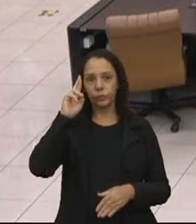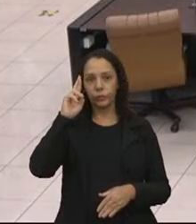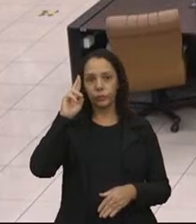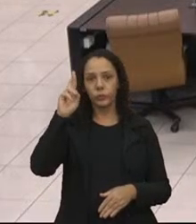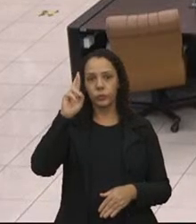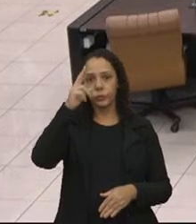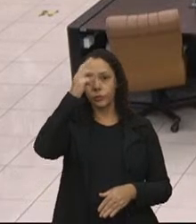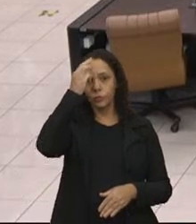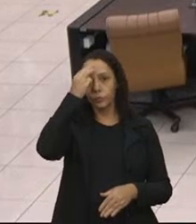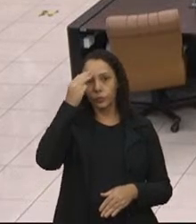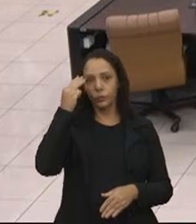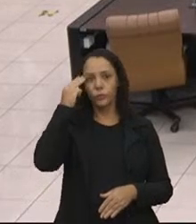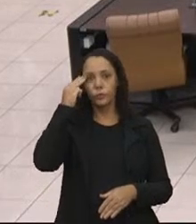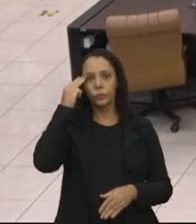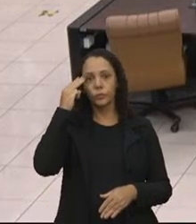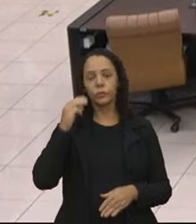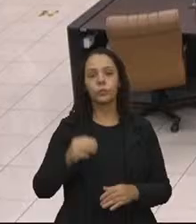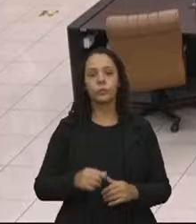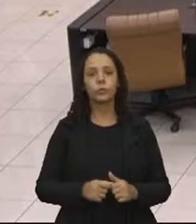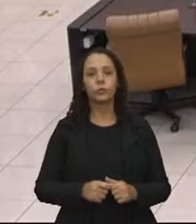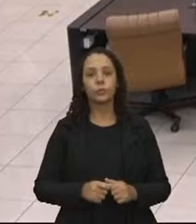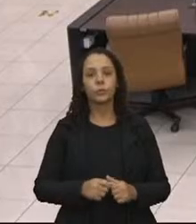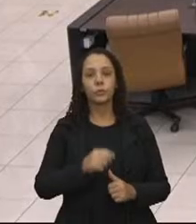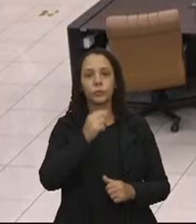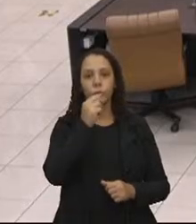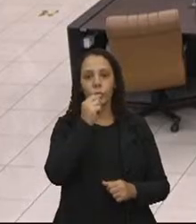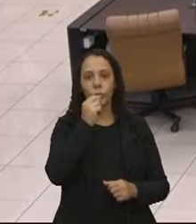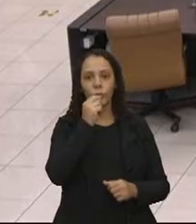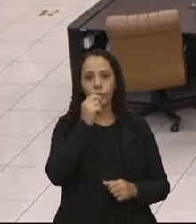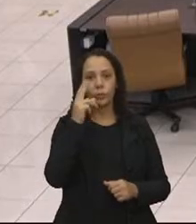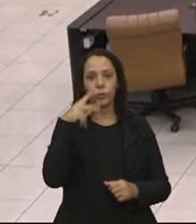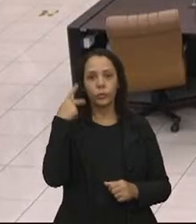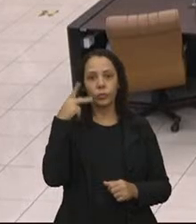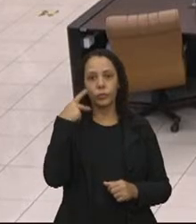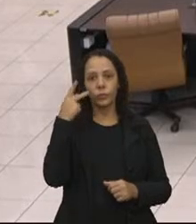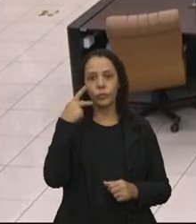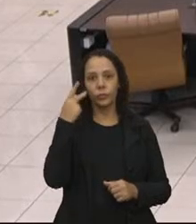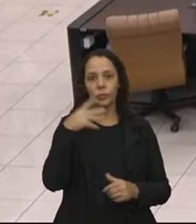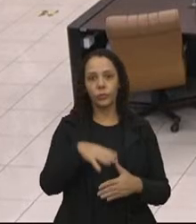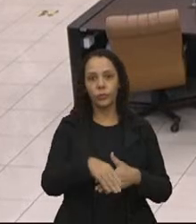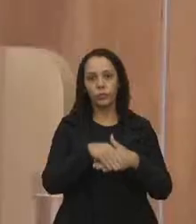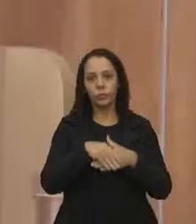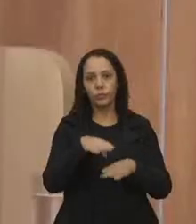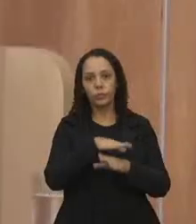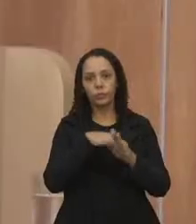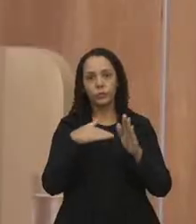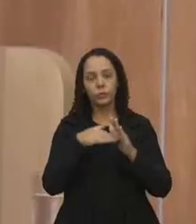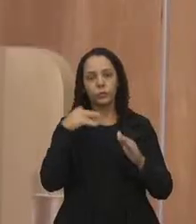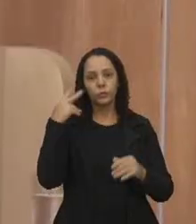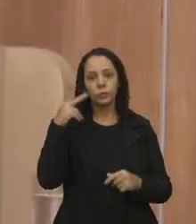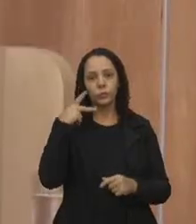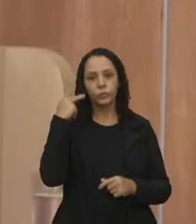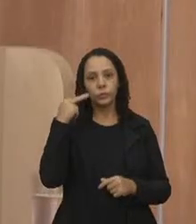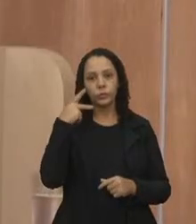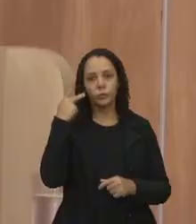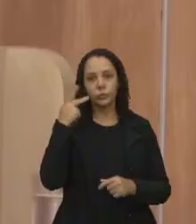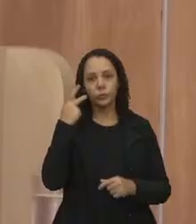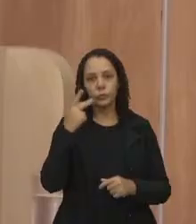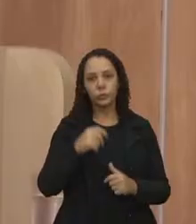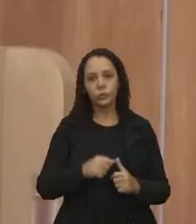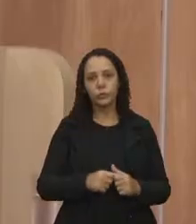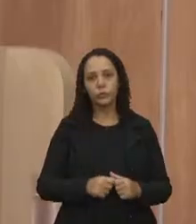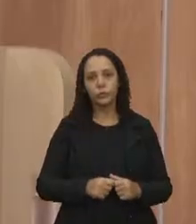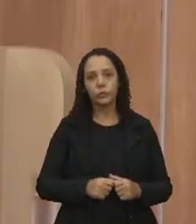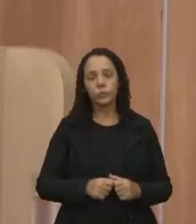Senhora vereadora Maria Amélia, Neto, vereador, que cumprimento todos os vereadores e funcionários aqui da